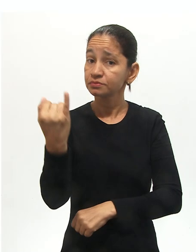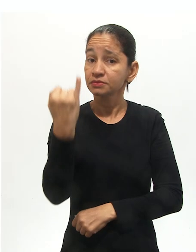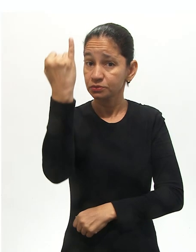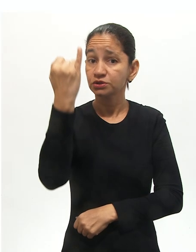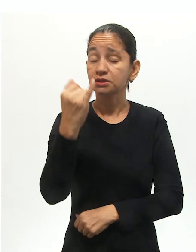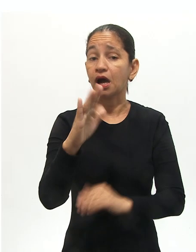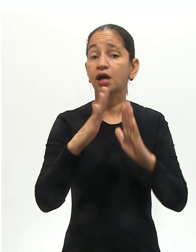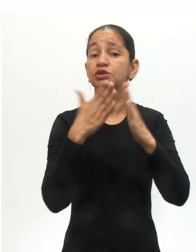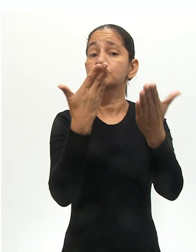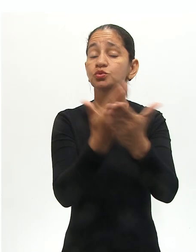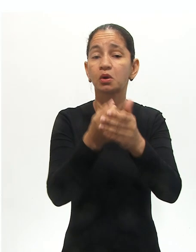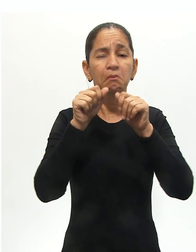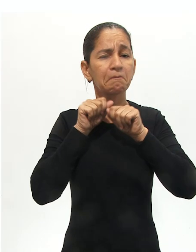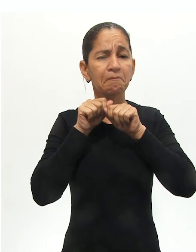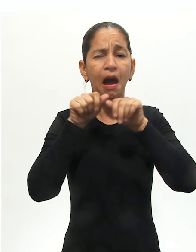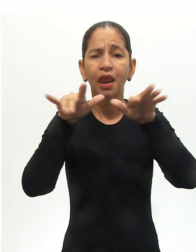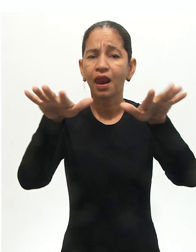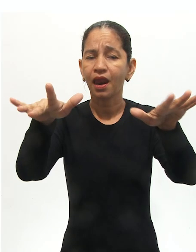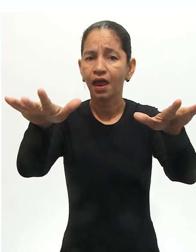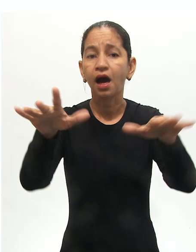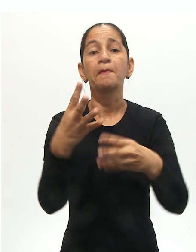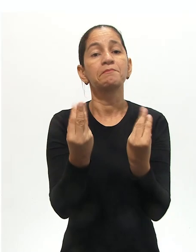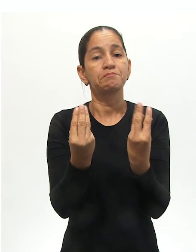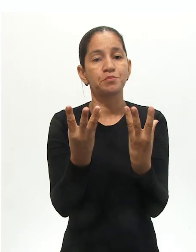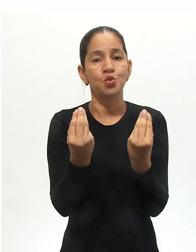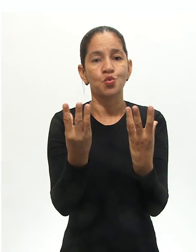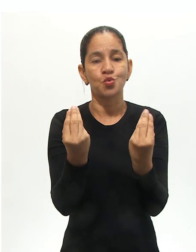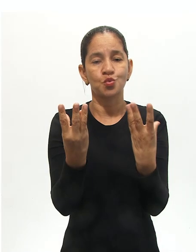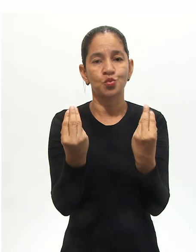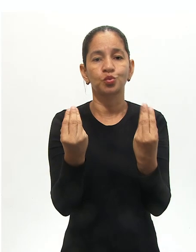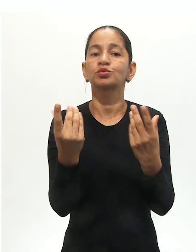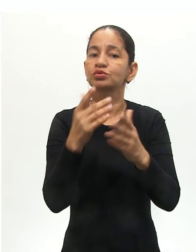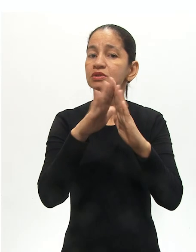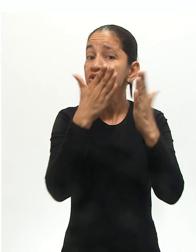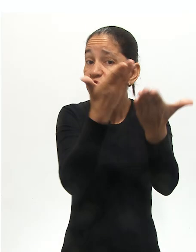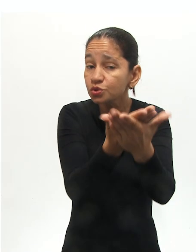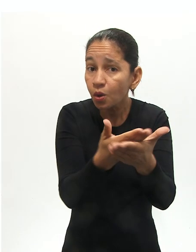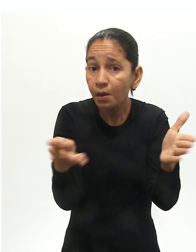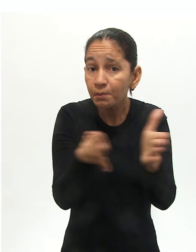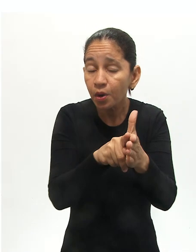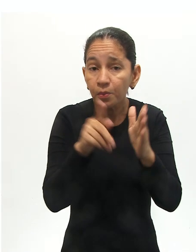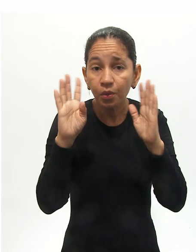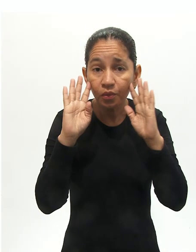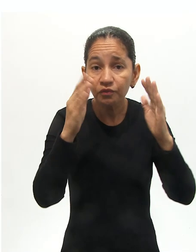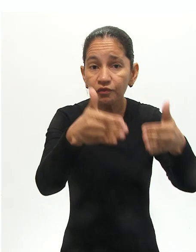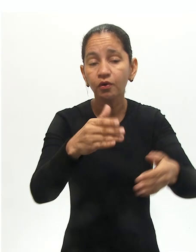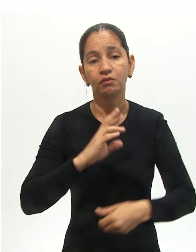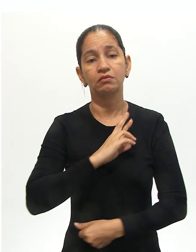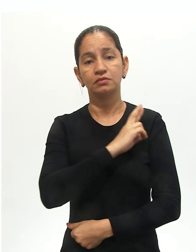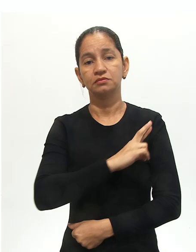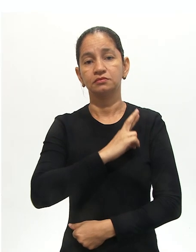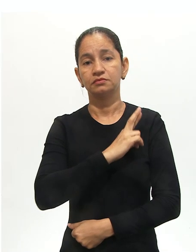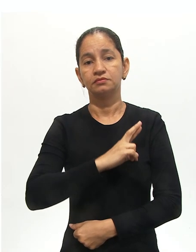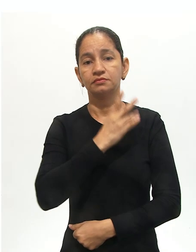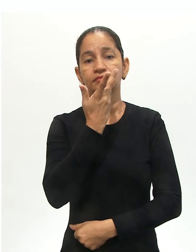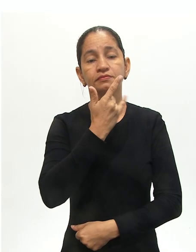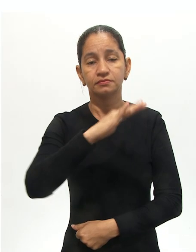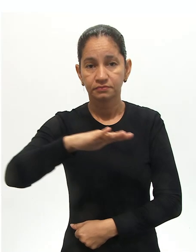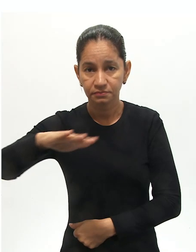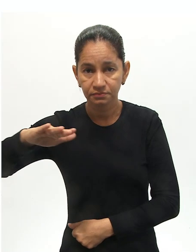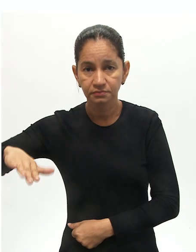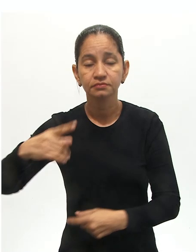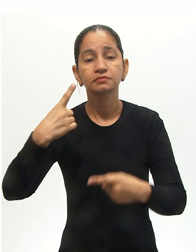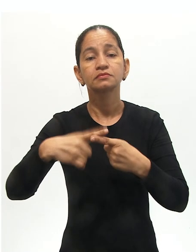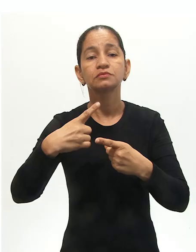se espalham por todo o Brasil. Nesses colégios, o foco na educação das